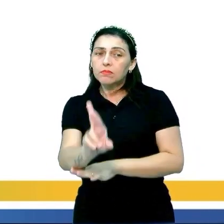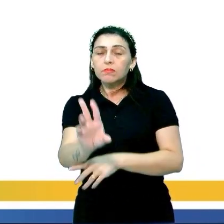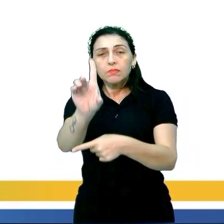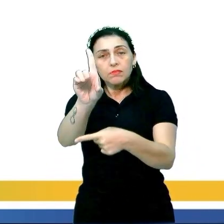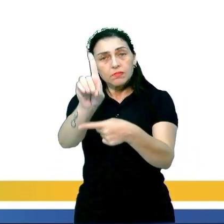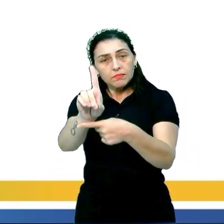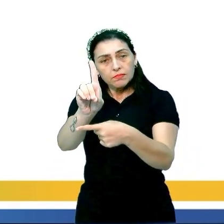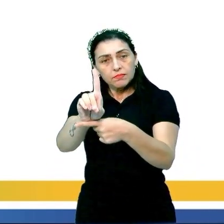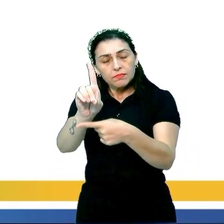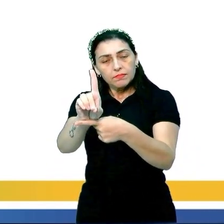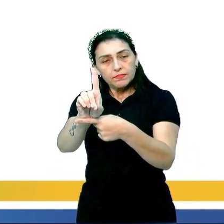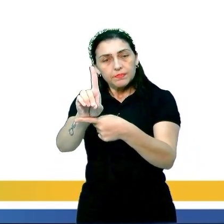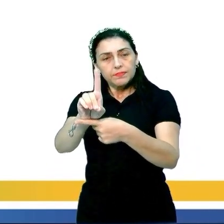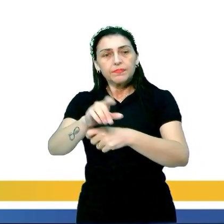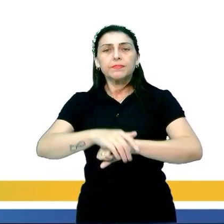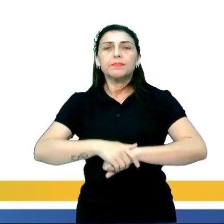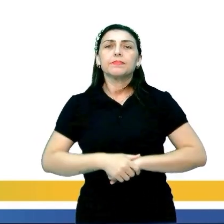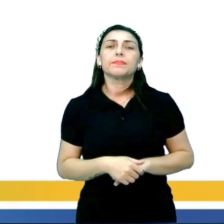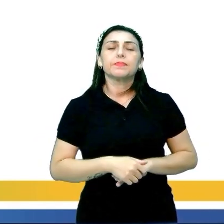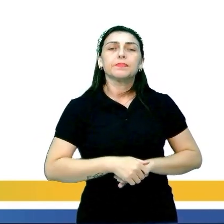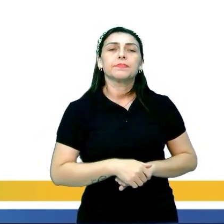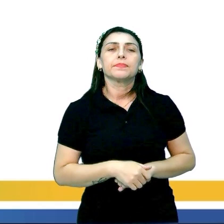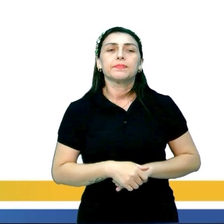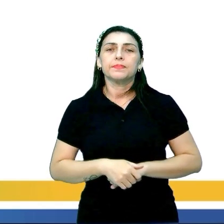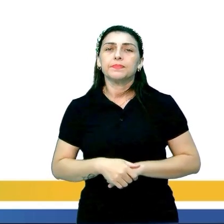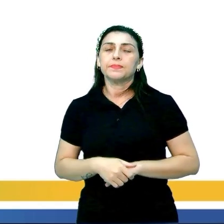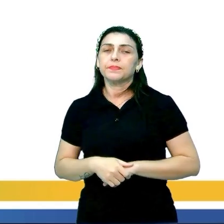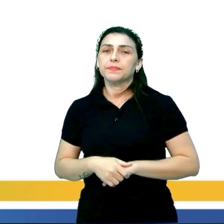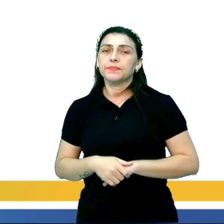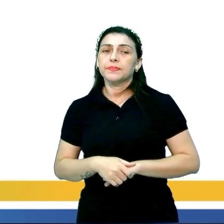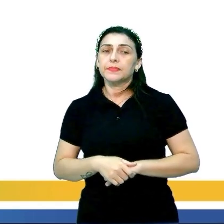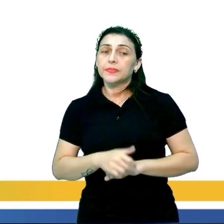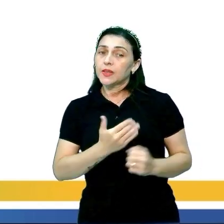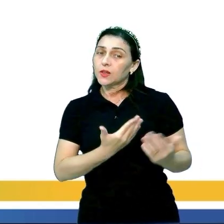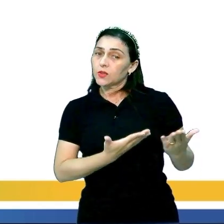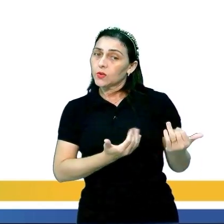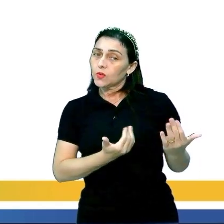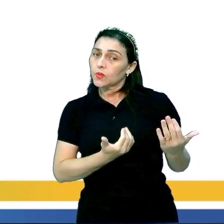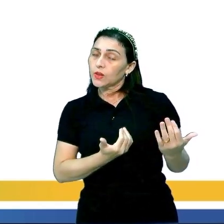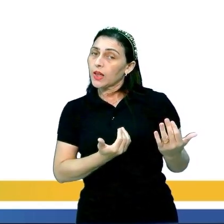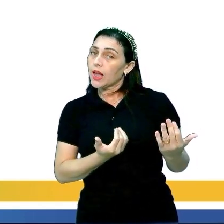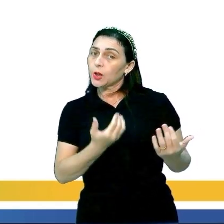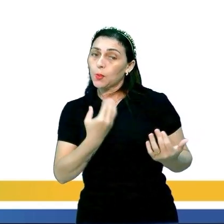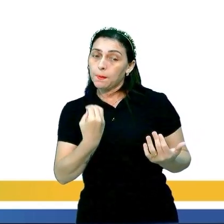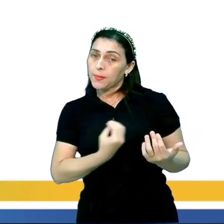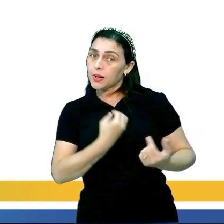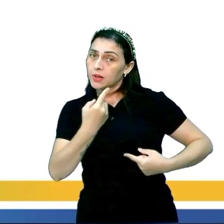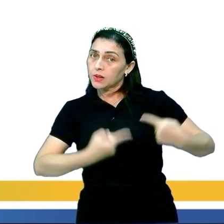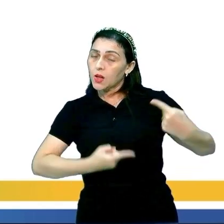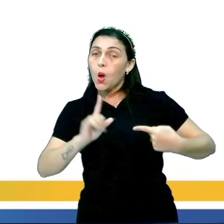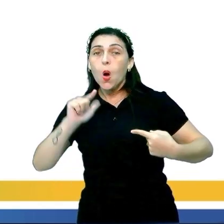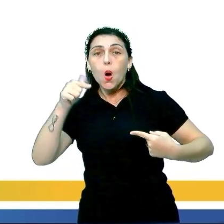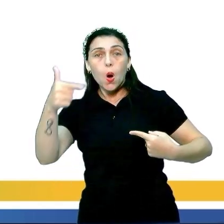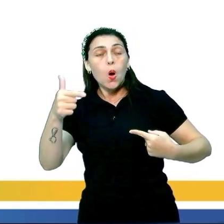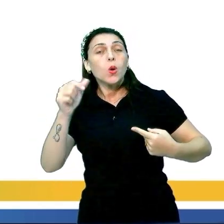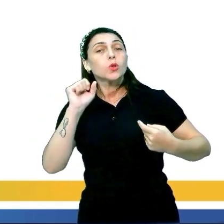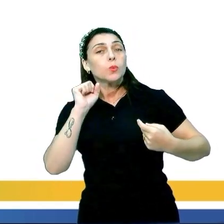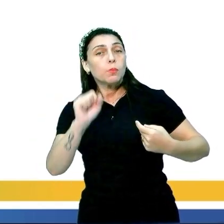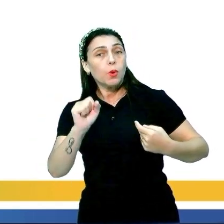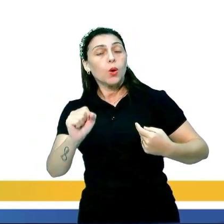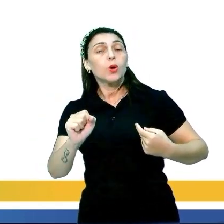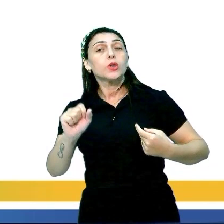resposta, ela obrigatoriamente deverá ser a letra D. Se a juventude não toma parte da política, outros podem